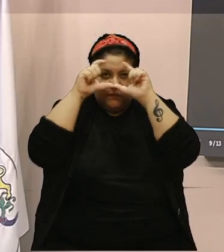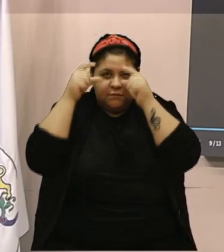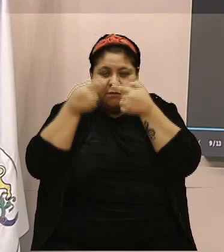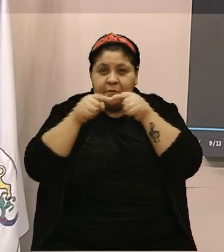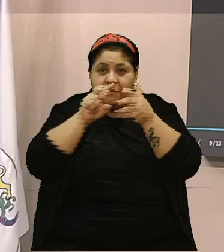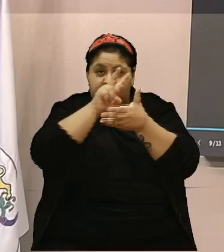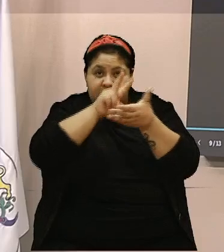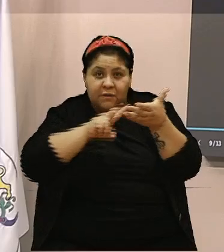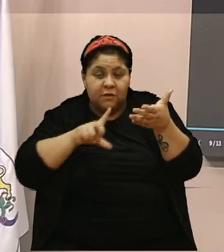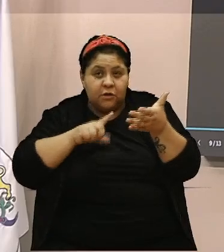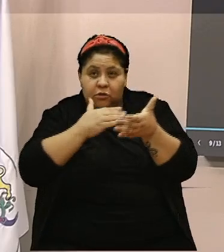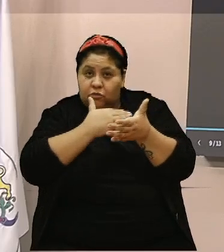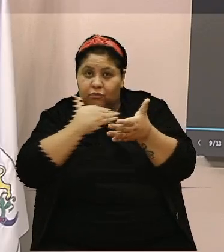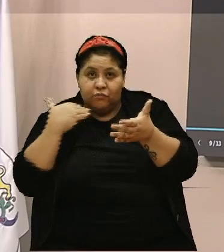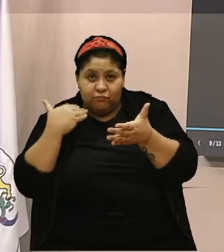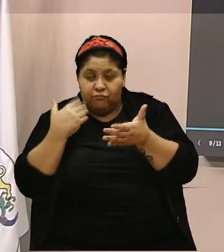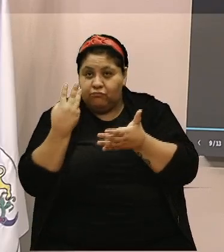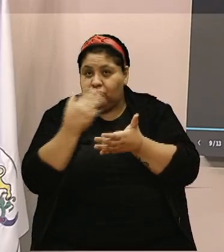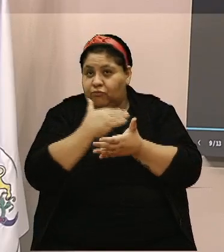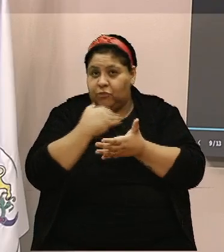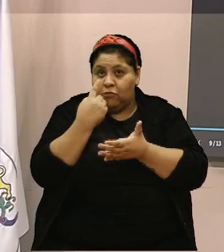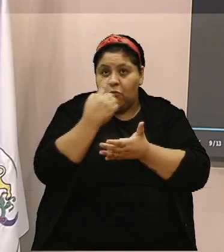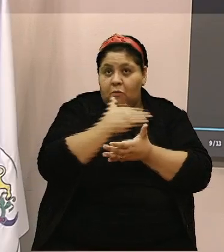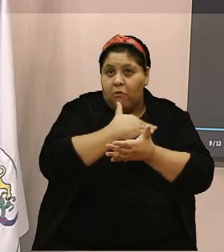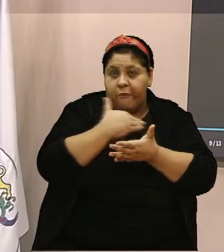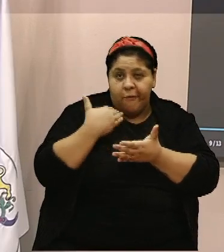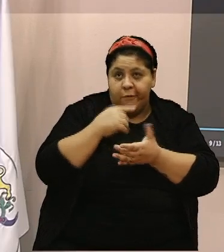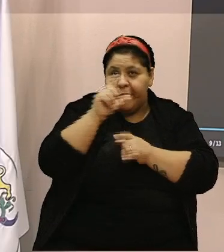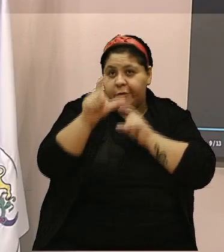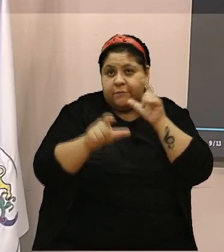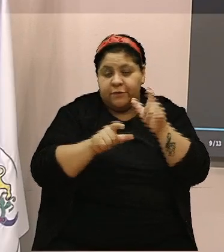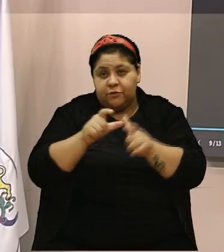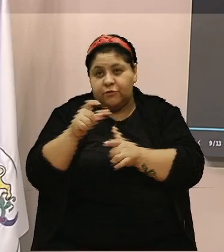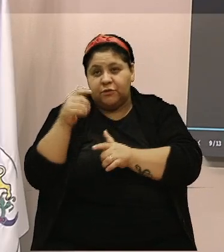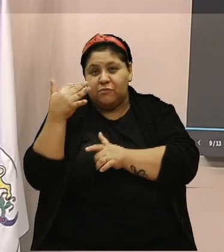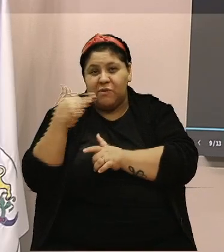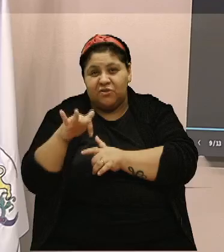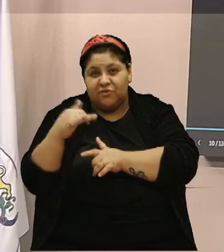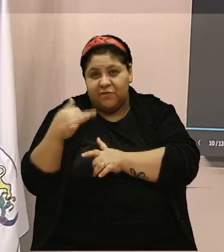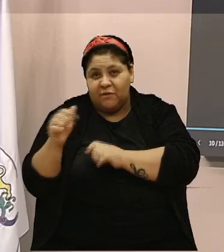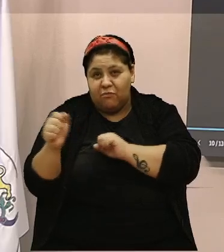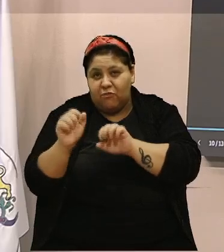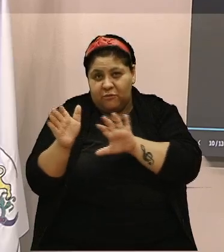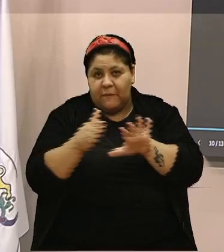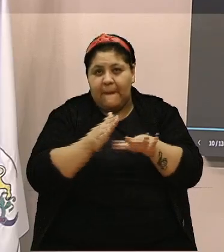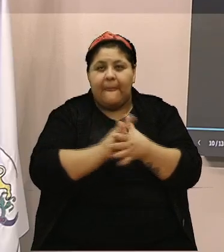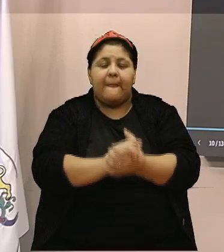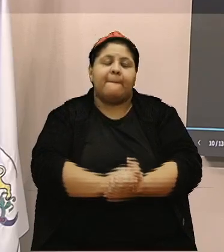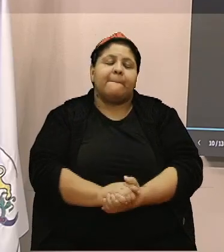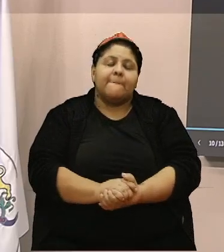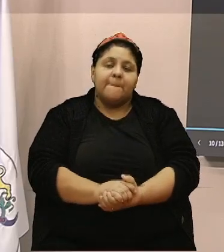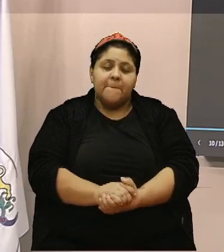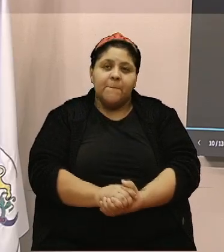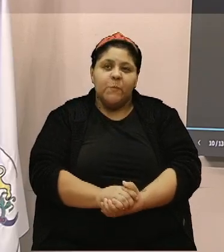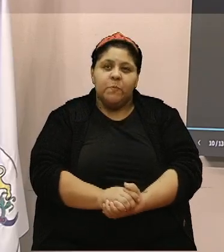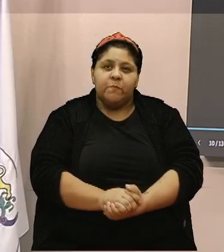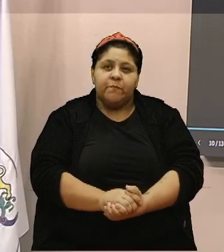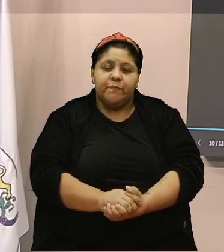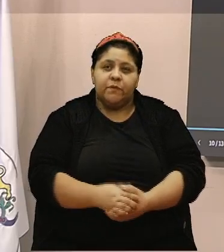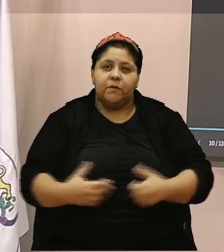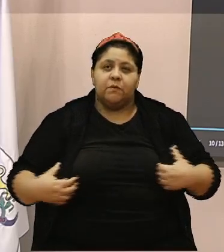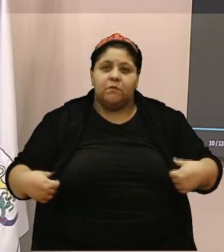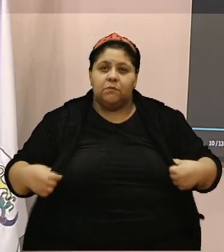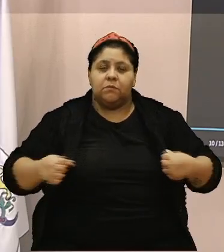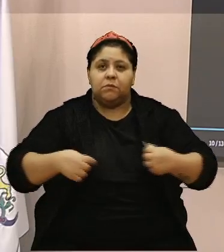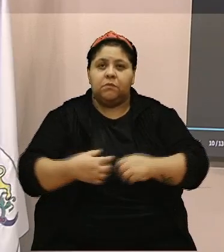com mortes, né? 3 mortes, 1 morte, pessoas feridas. Pode passar? Tá.